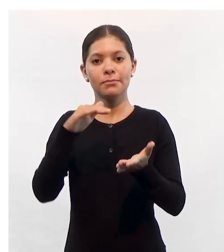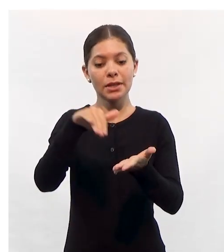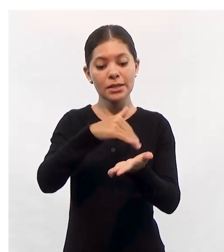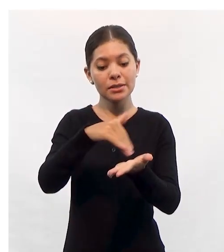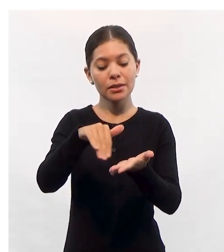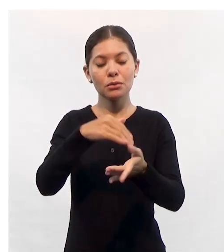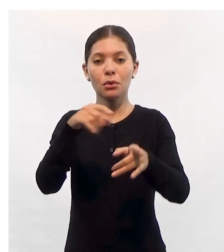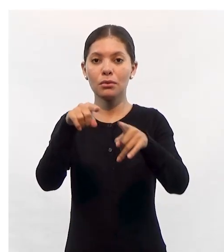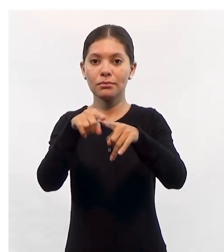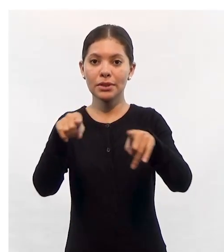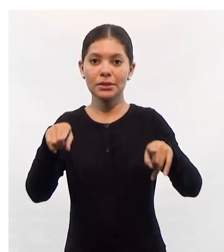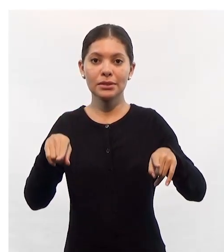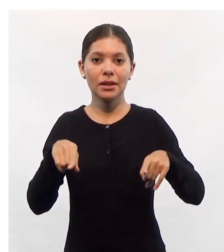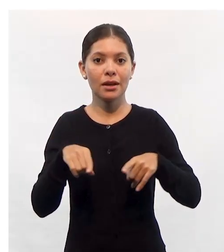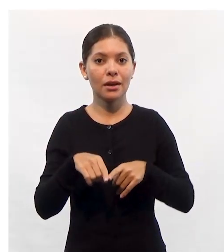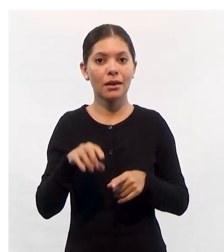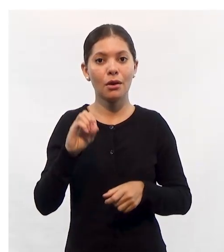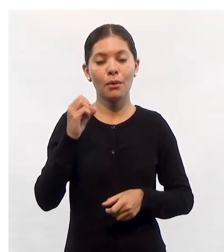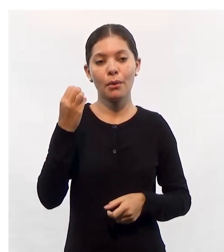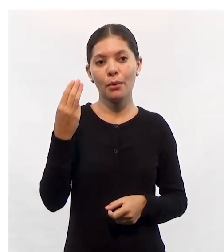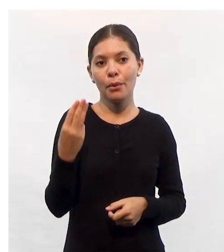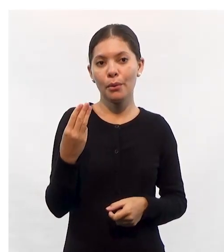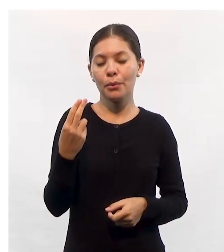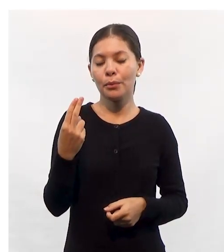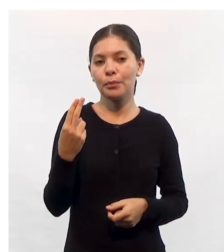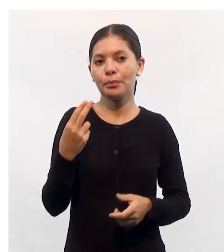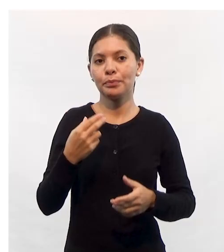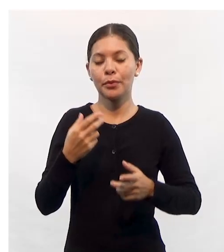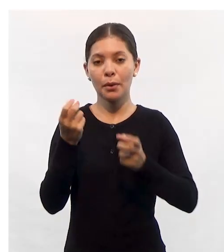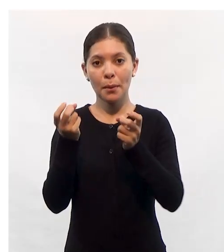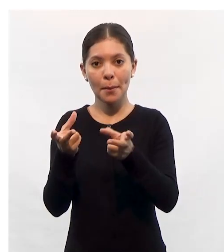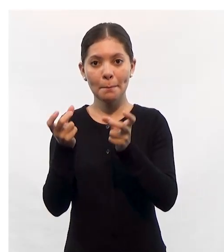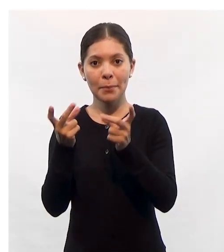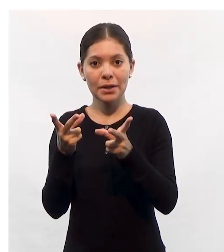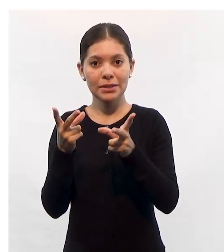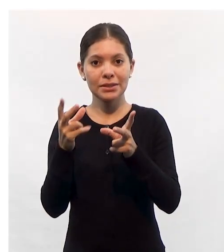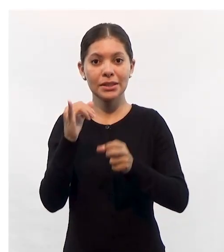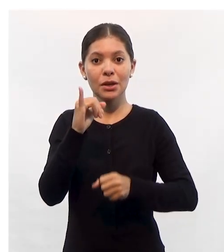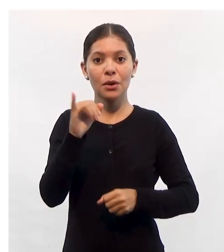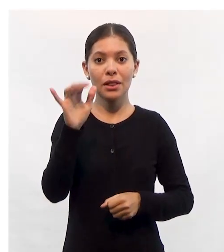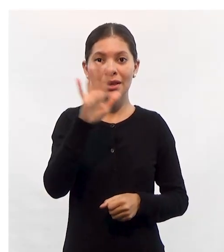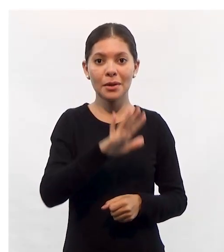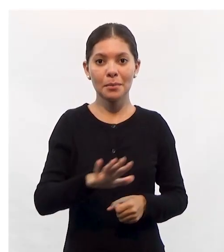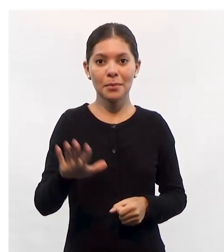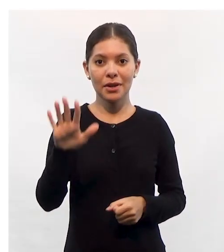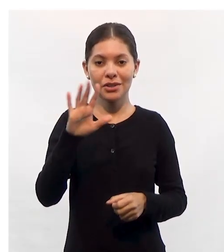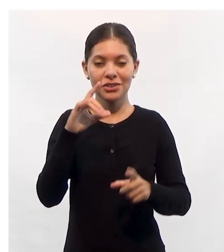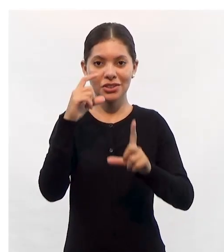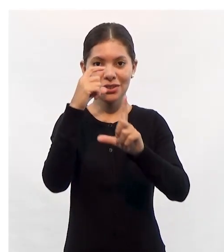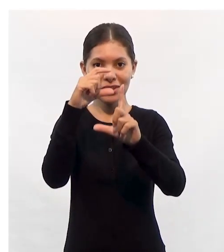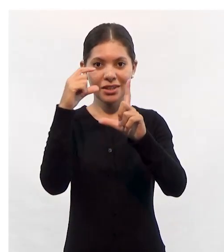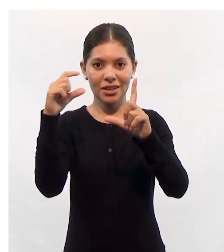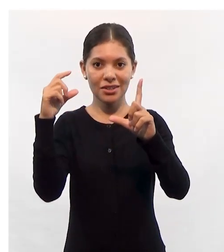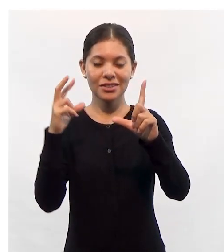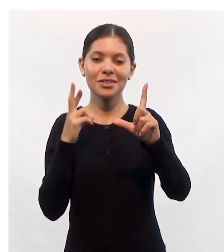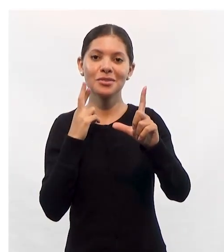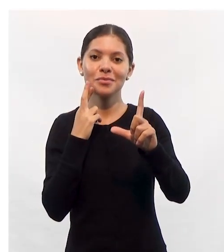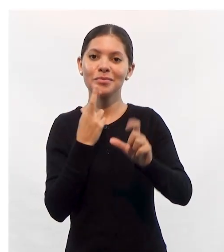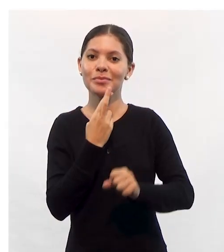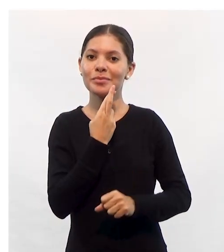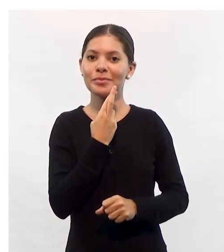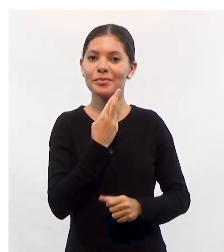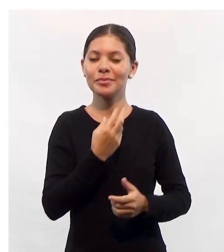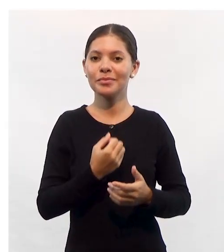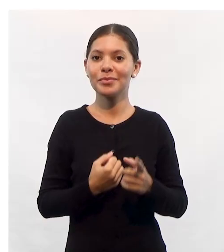escritórios, pode ser utilizado no comércio. E aqui nós temos aqui um layout de um